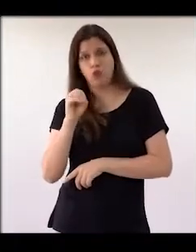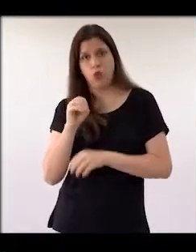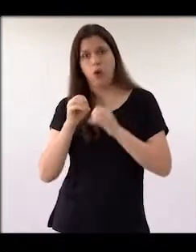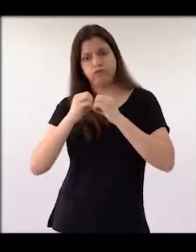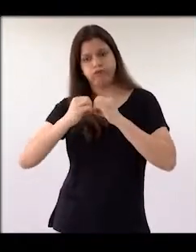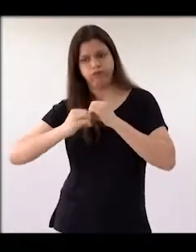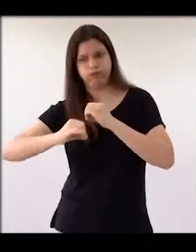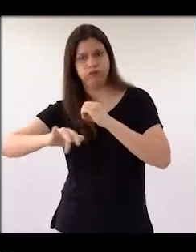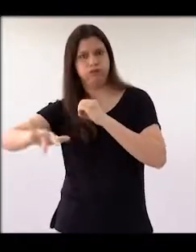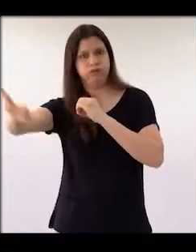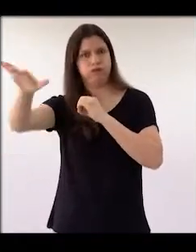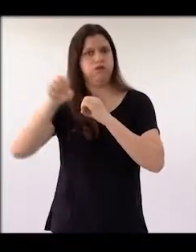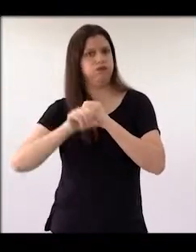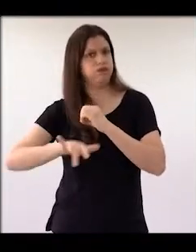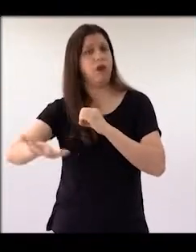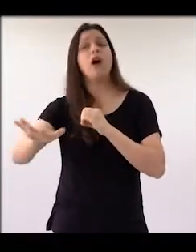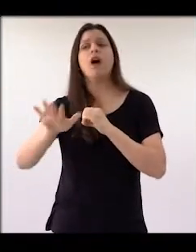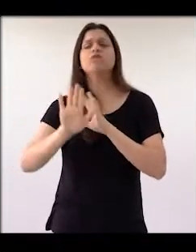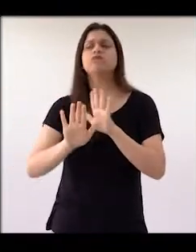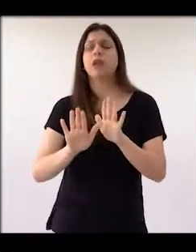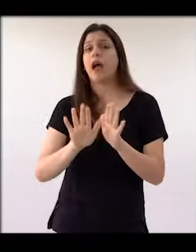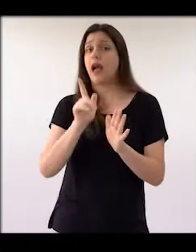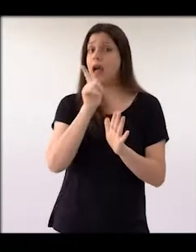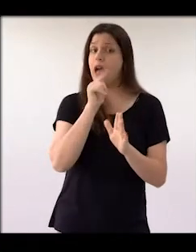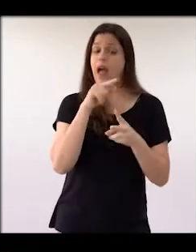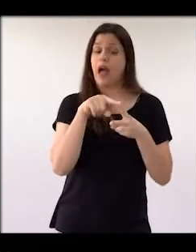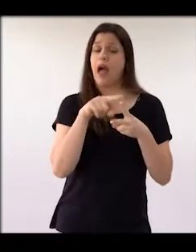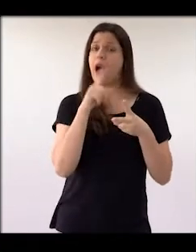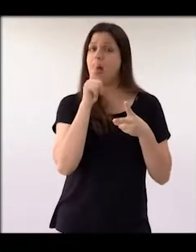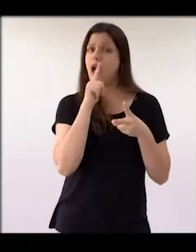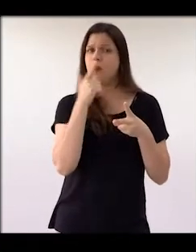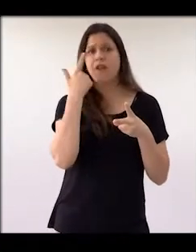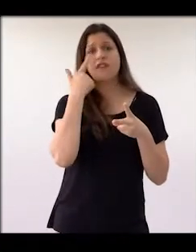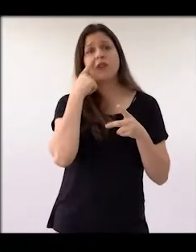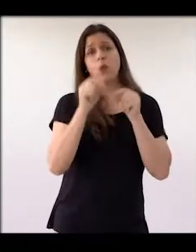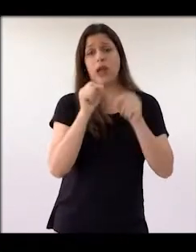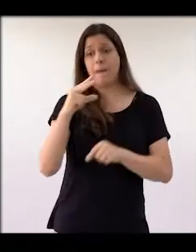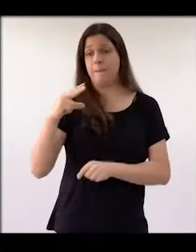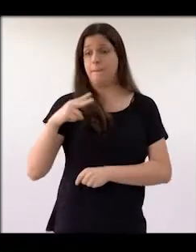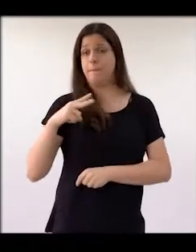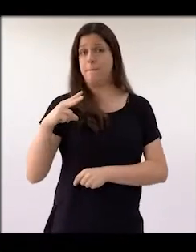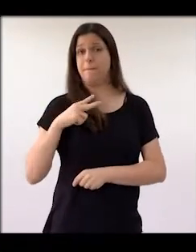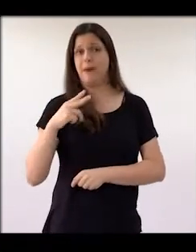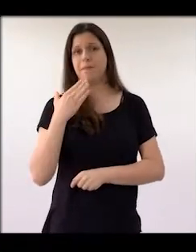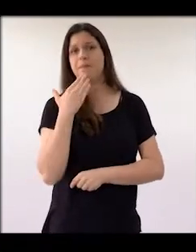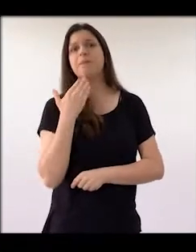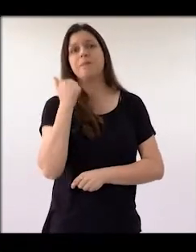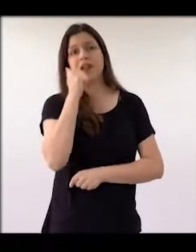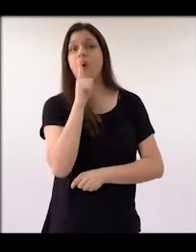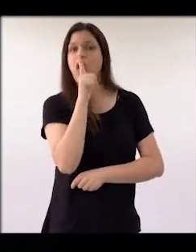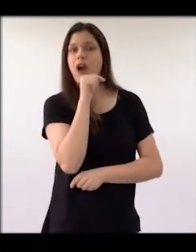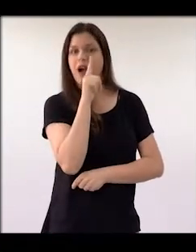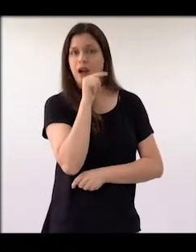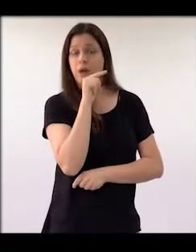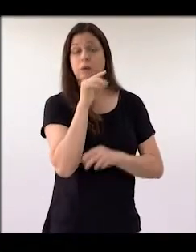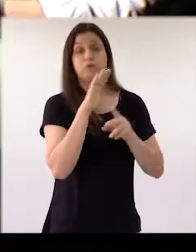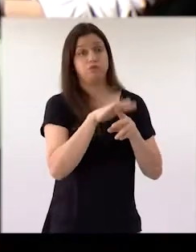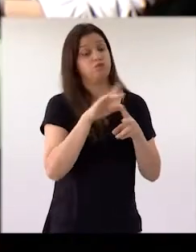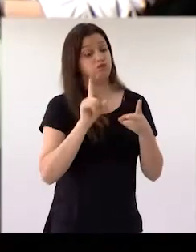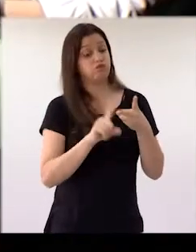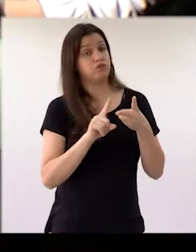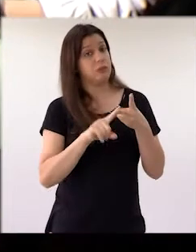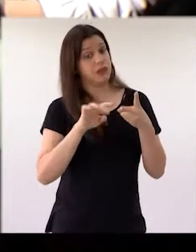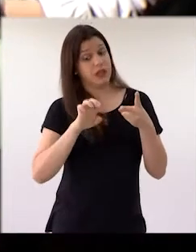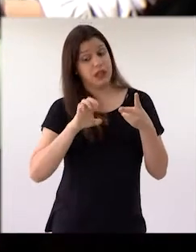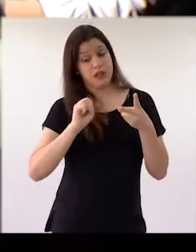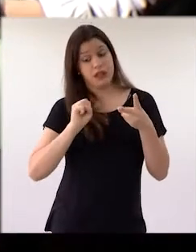meio de outros indicadores. Para a água, a gente verificou que os privados eles foram mais eficientes. né, na questão de água.